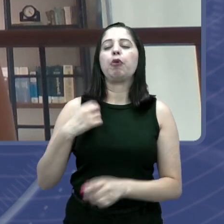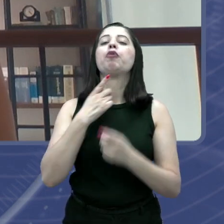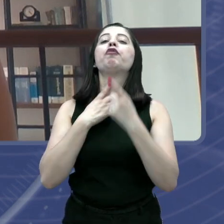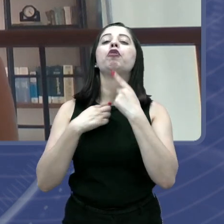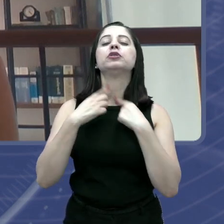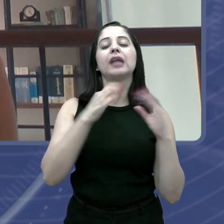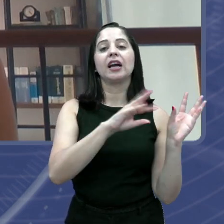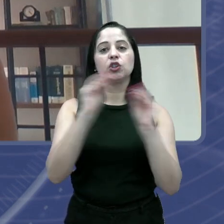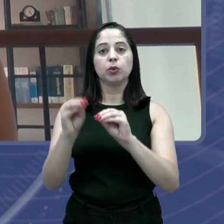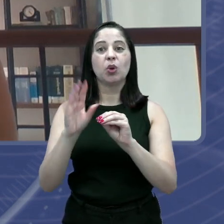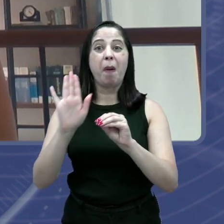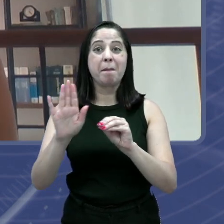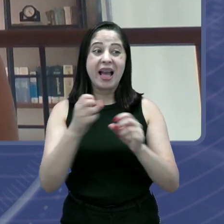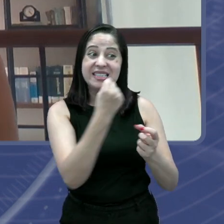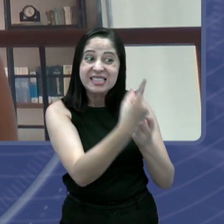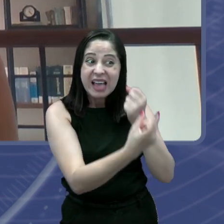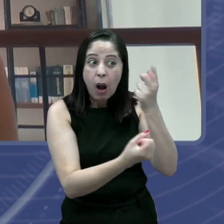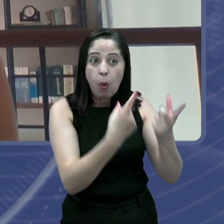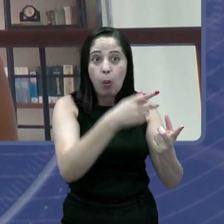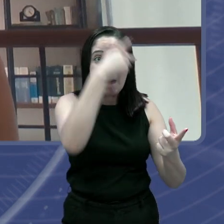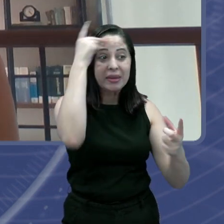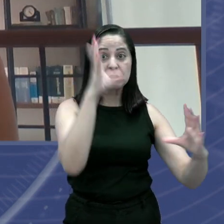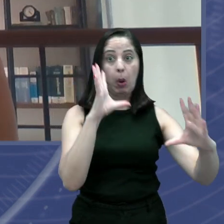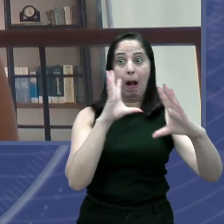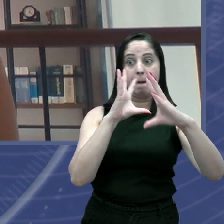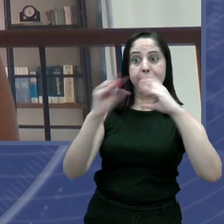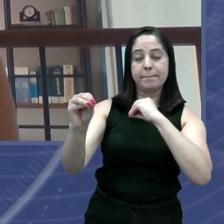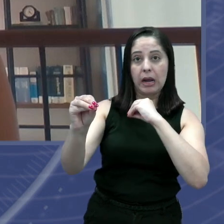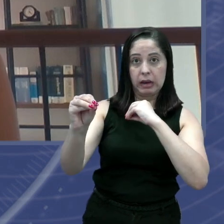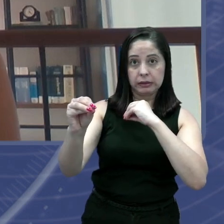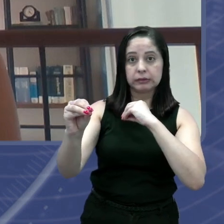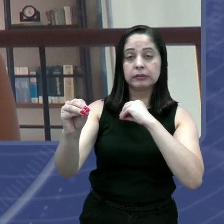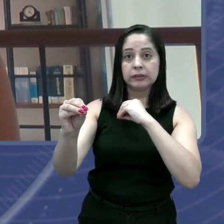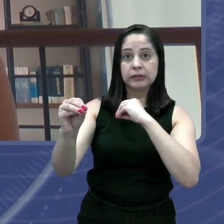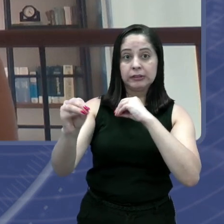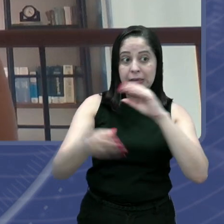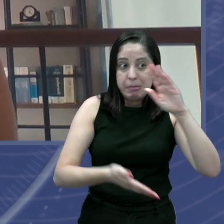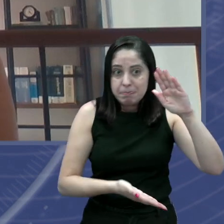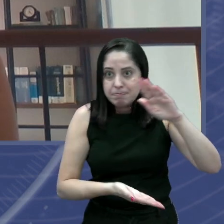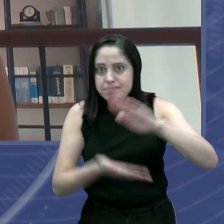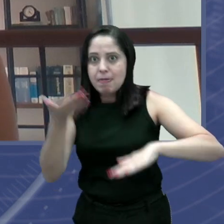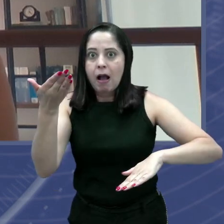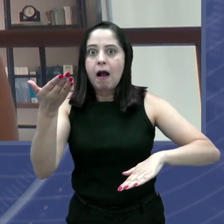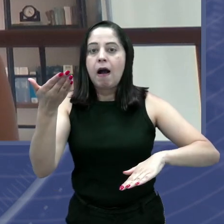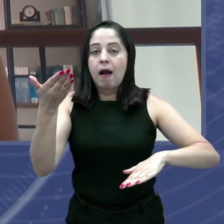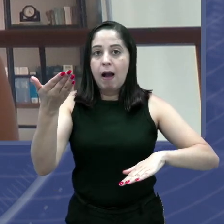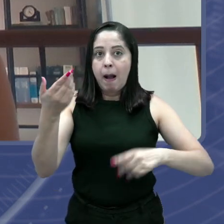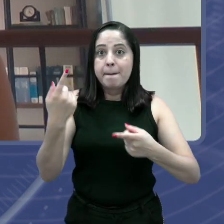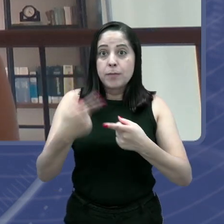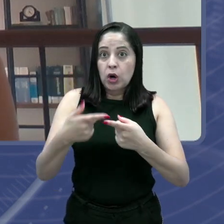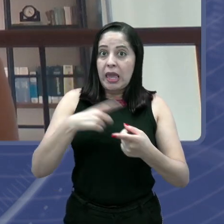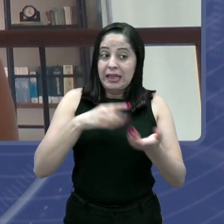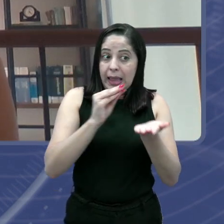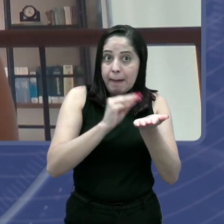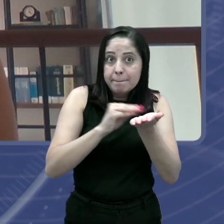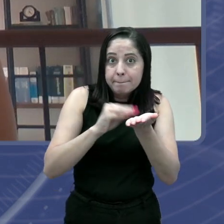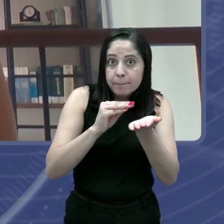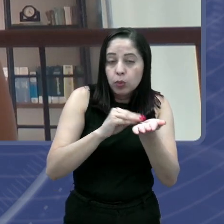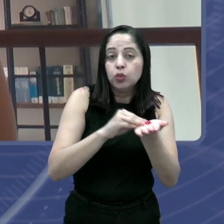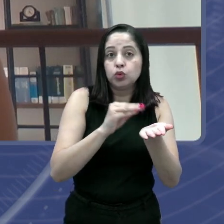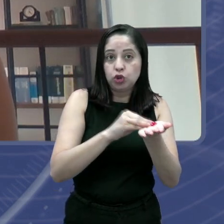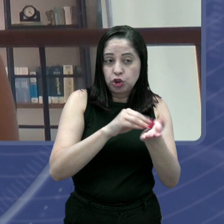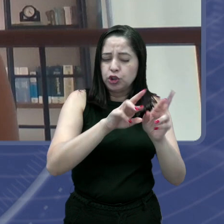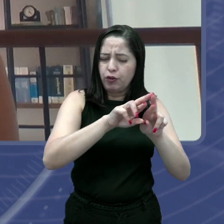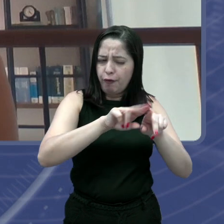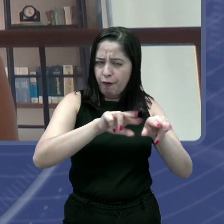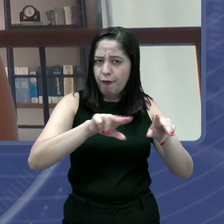por necessidade, risco de vida e outros tantos motivos que a gente vê que vem crescendo, né, com o passar